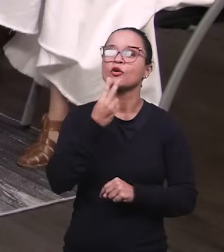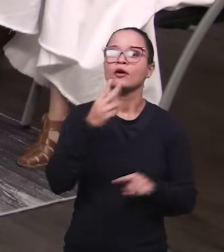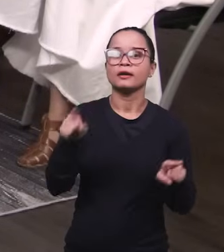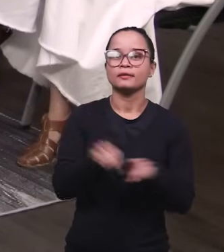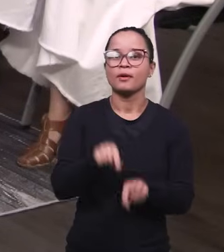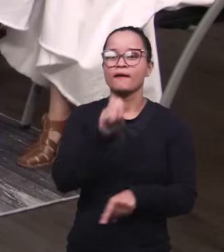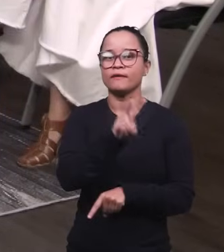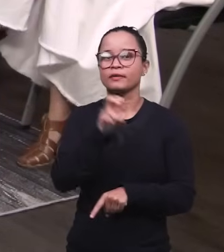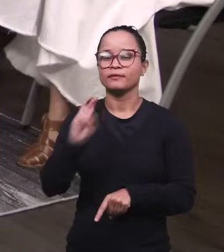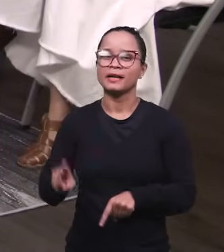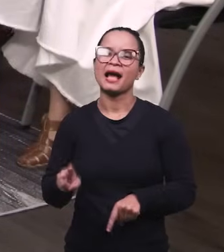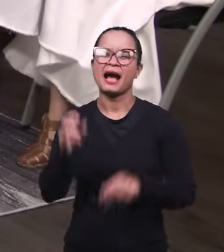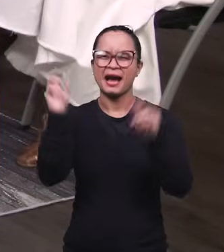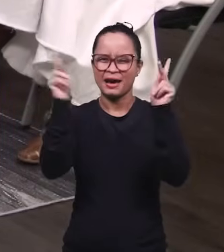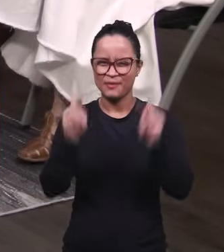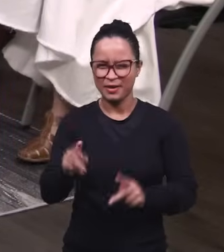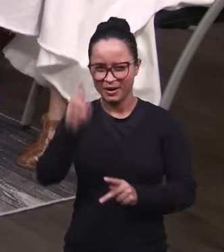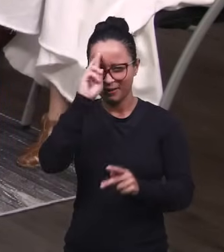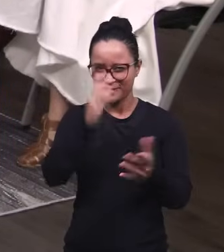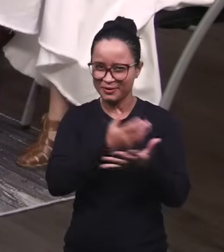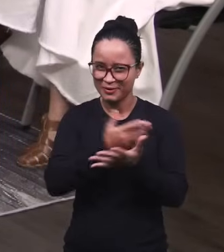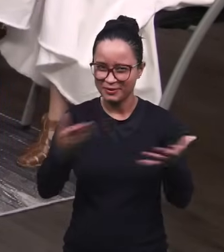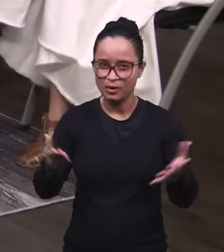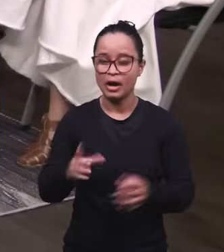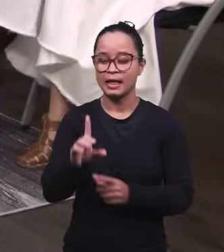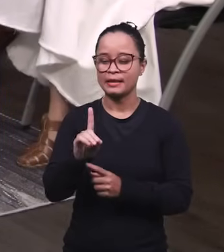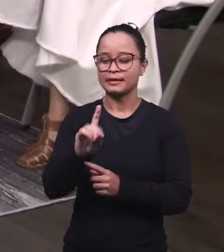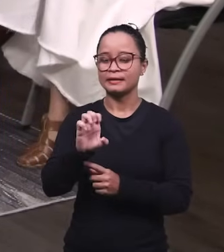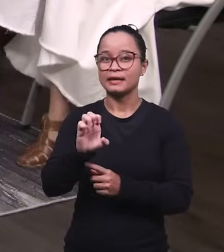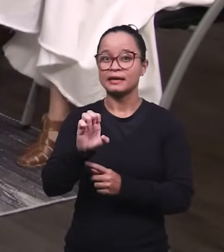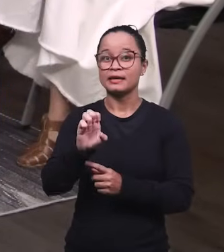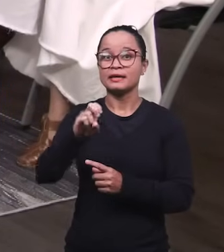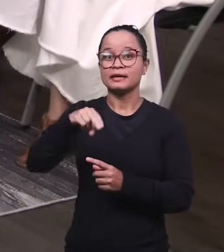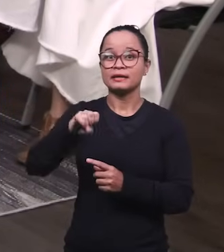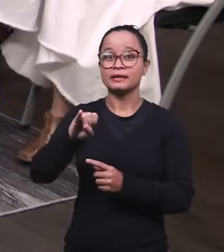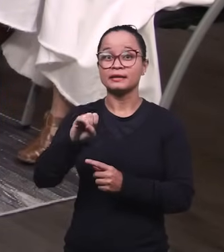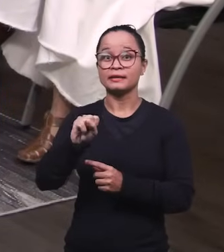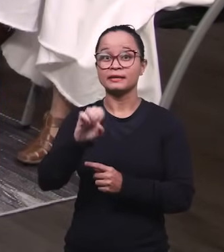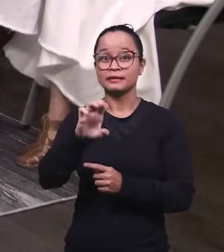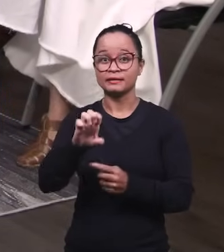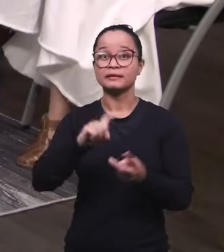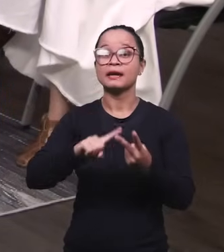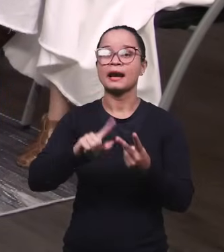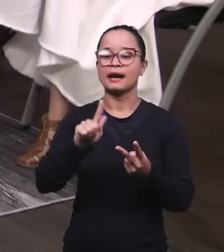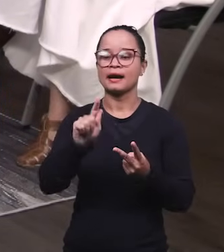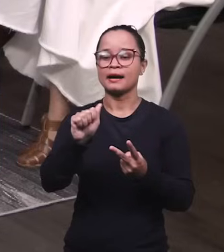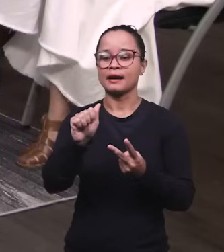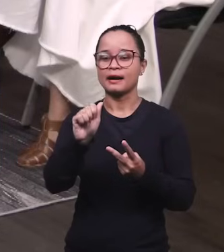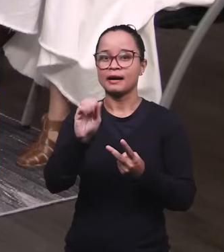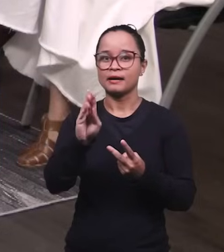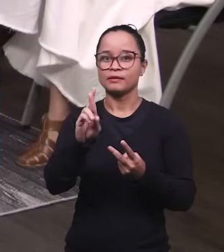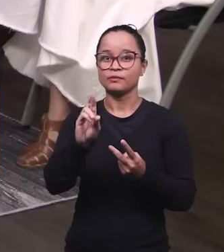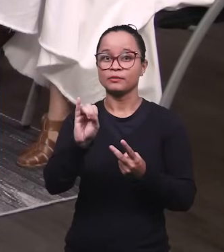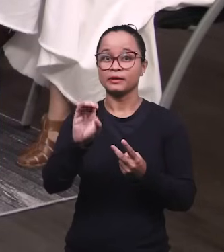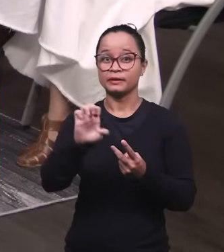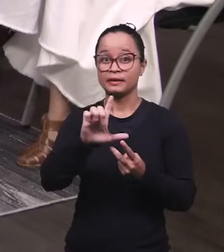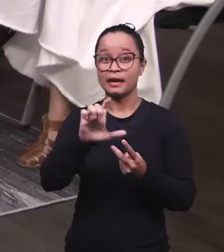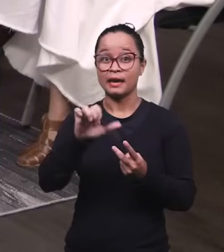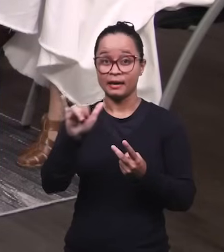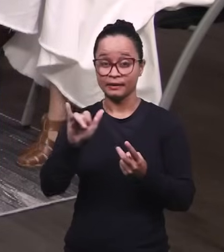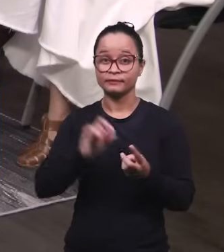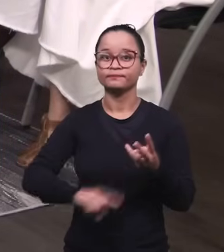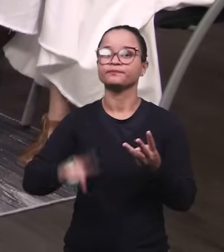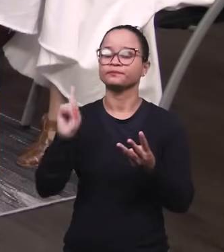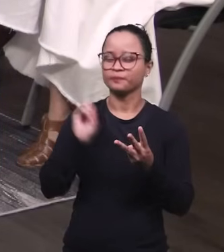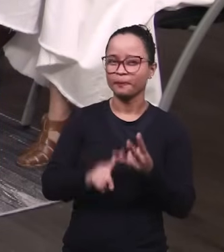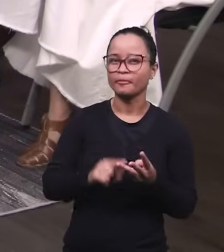do Senhor, meninas, Denise, Gabriele, Eveline. Paz do Senhor. Meninas, vocês já